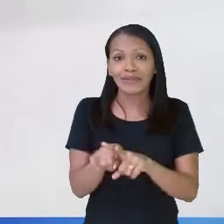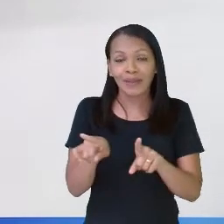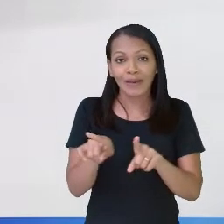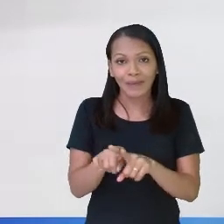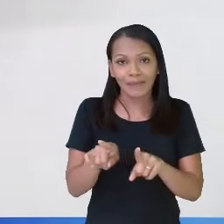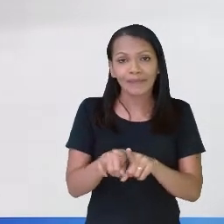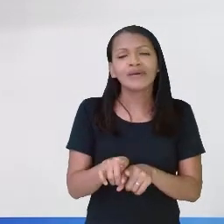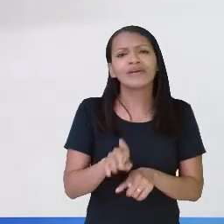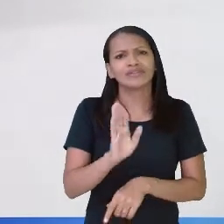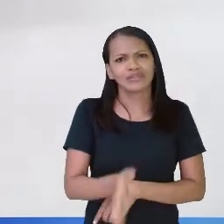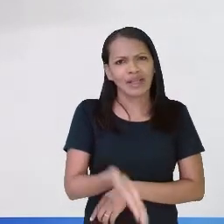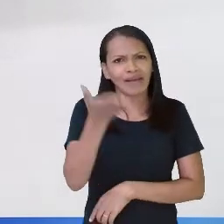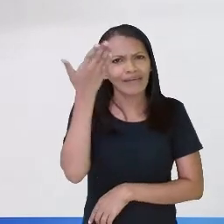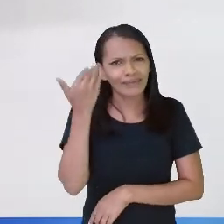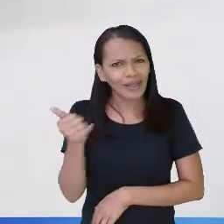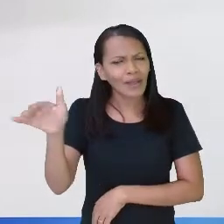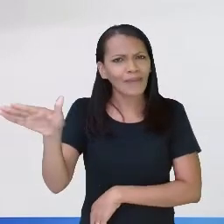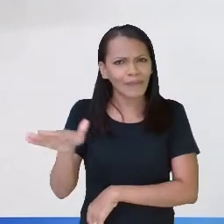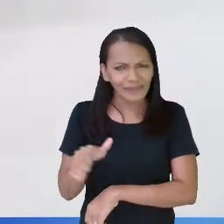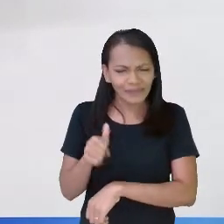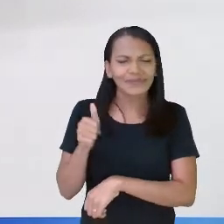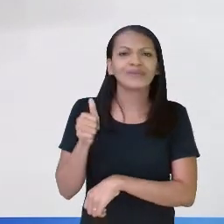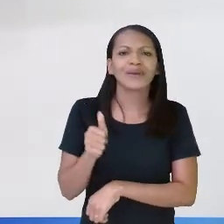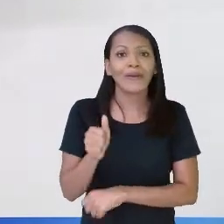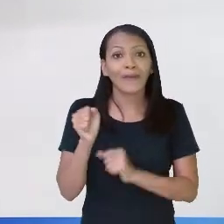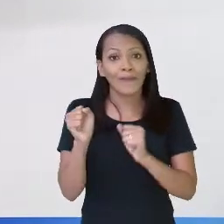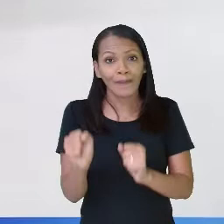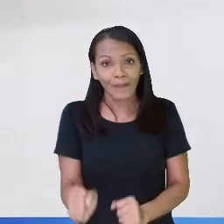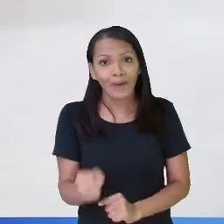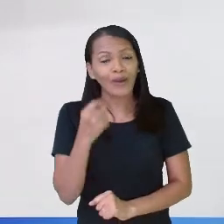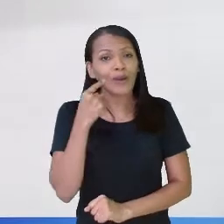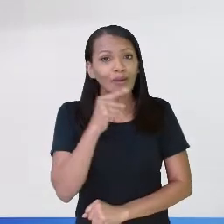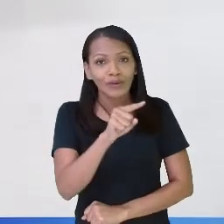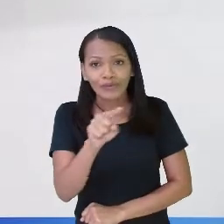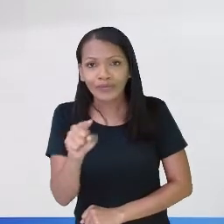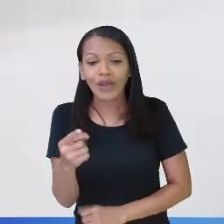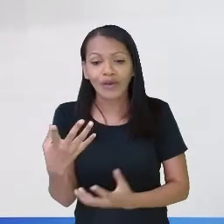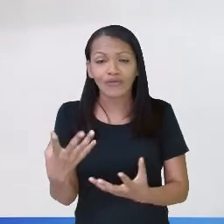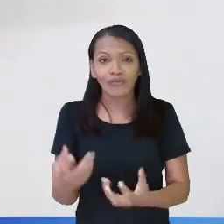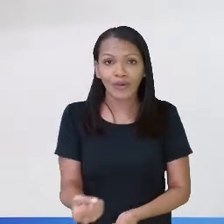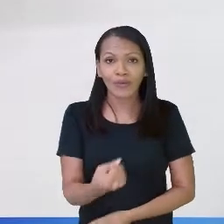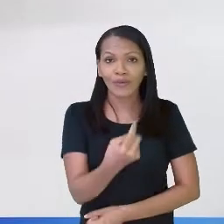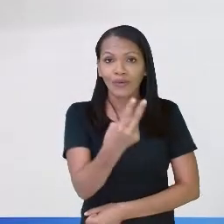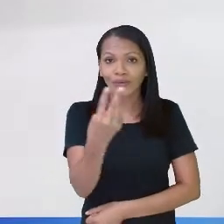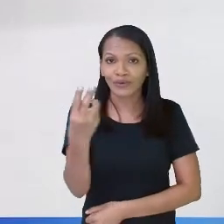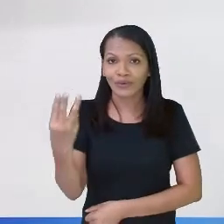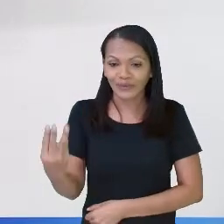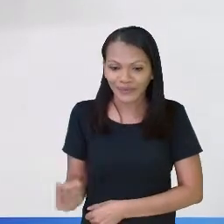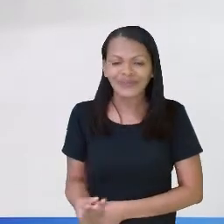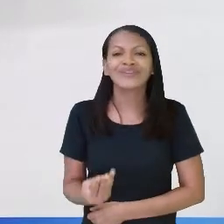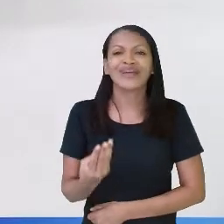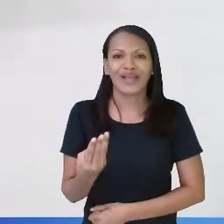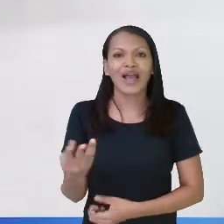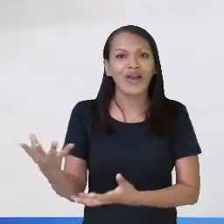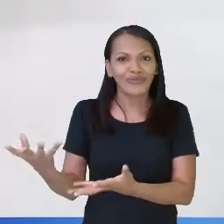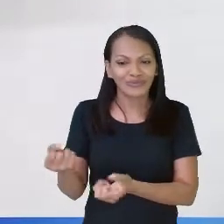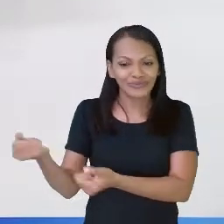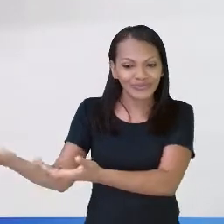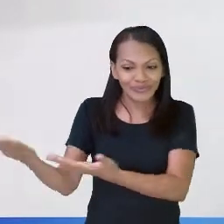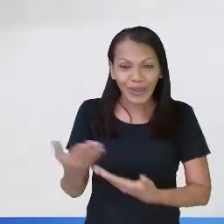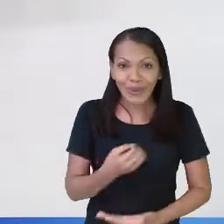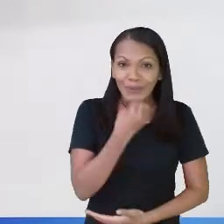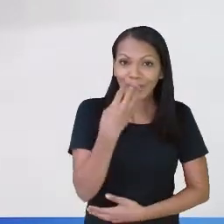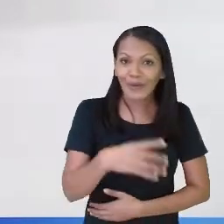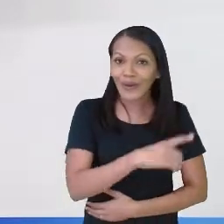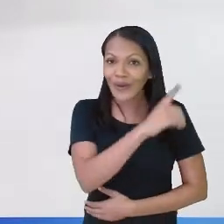vocês já sabem, né, quem é que eu vou chamar. Se eu pudesse ouvir vocês, eu ia dizer, vamos fazer 1, 2, 3 e já fazer em coro. Vamos chamá-la. Bom